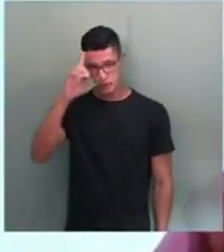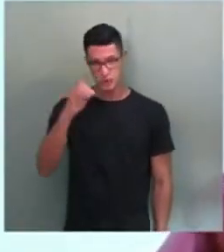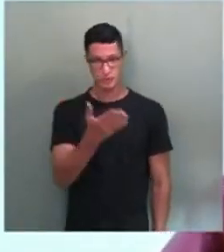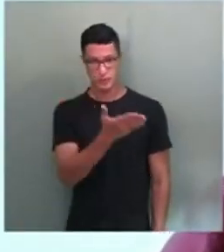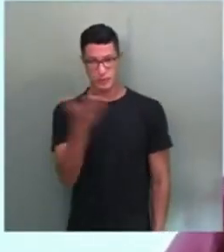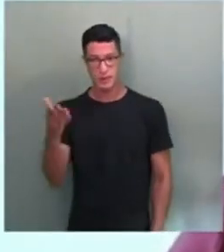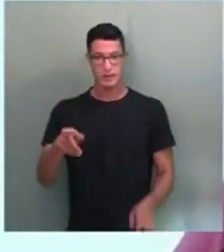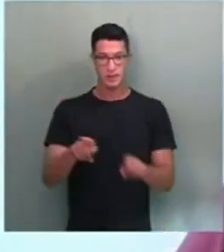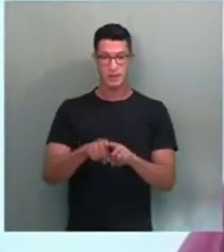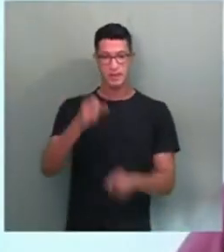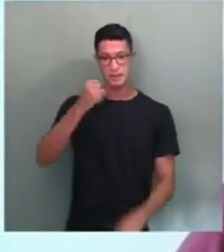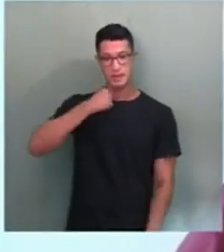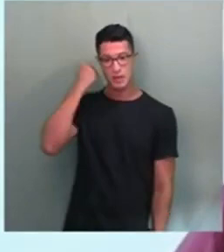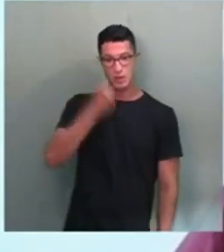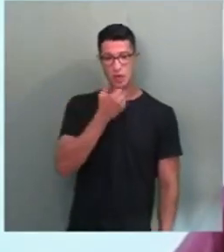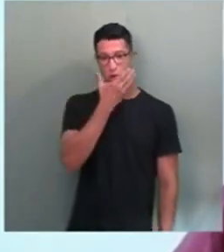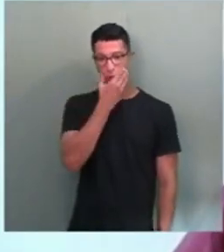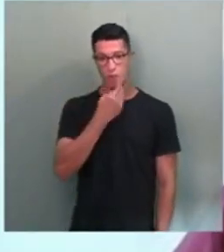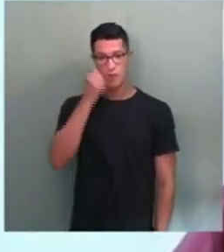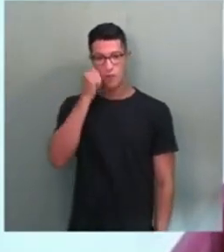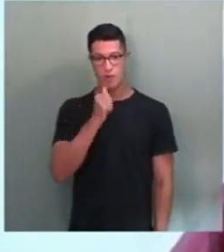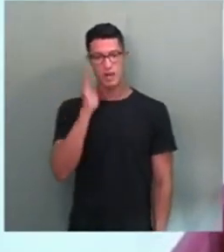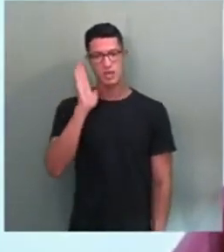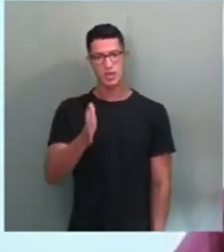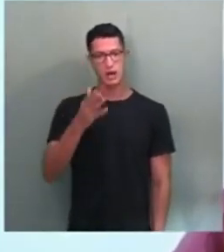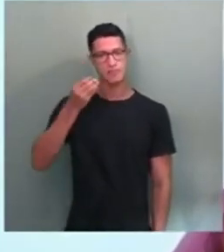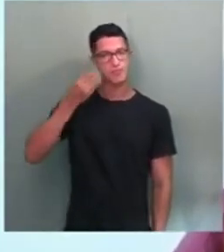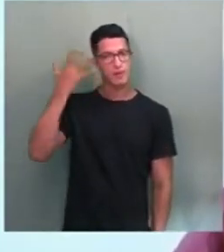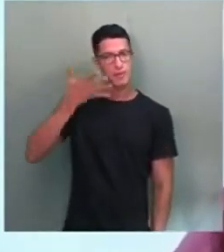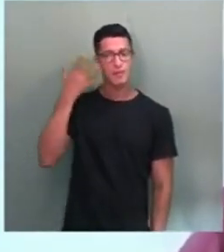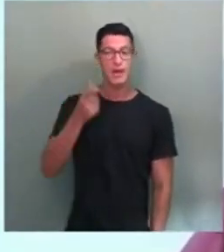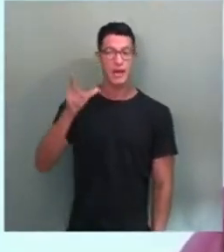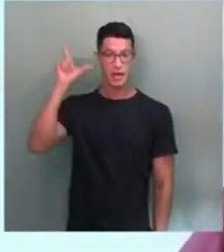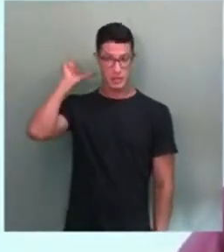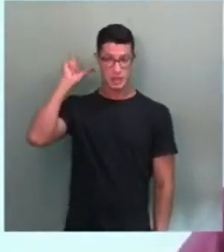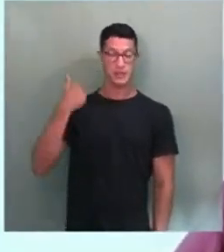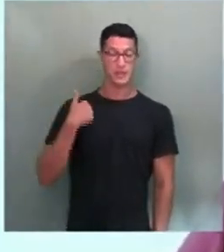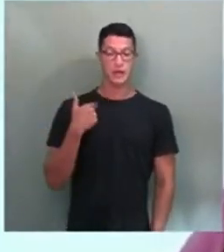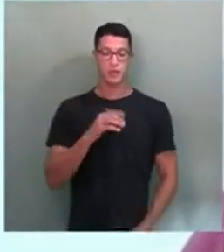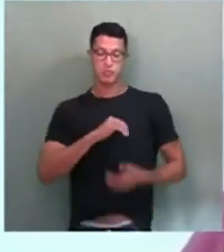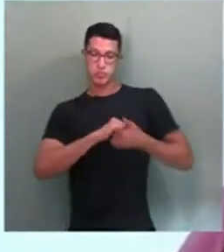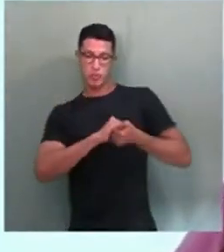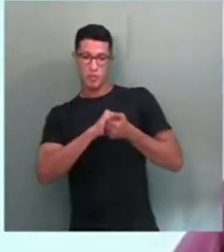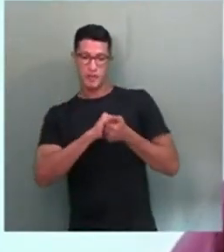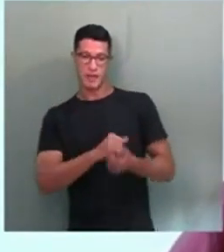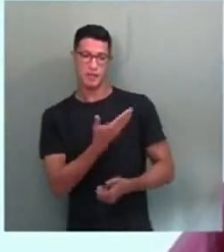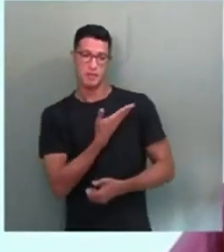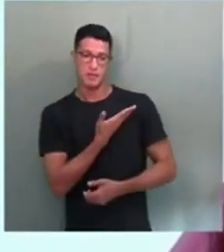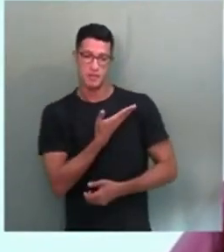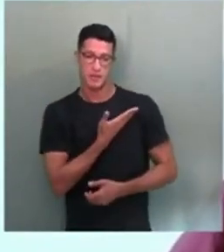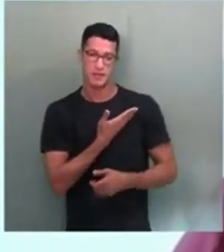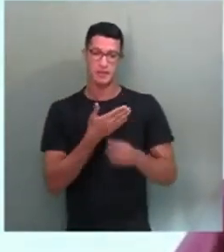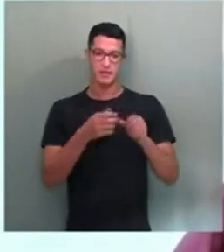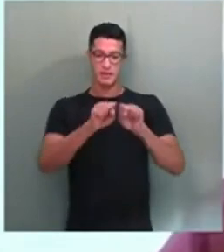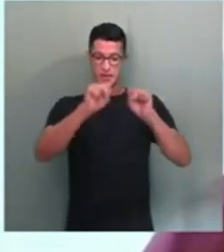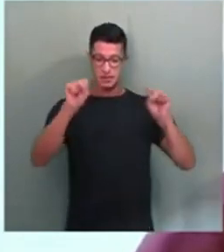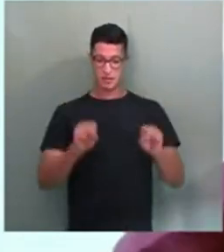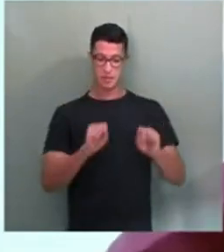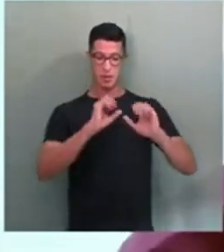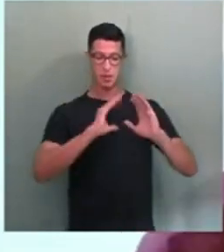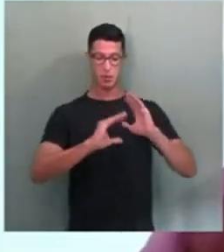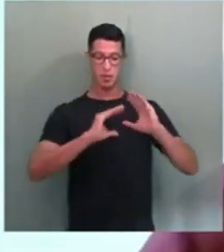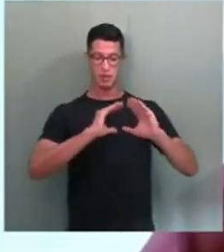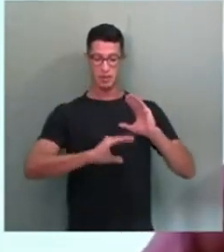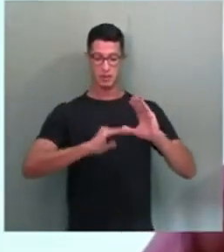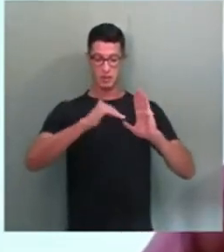os senadores que usaram a fala. Meus cumprimentos aos colegas do Sistema de Comunicação